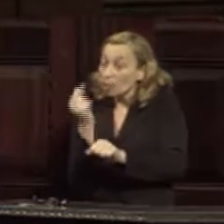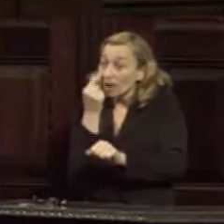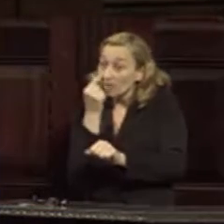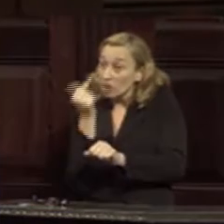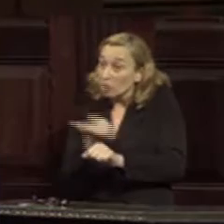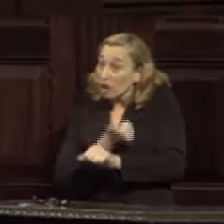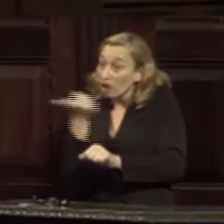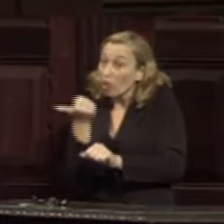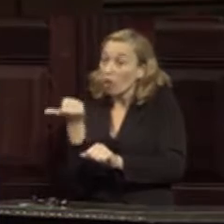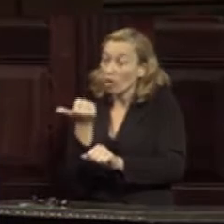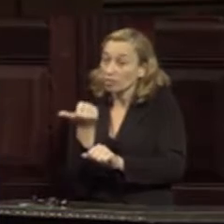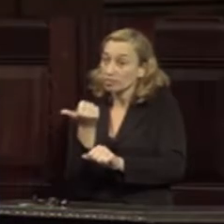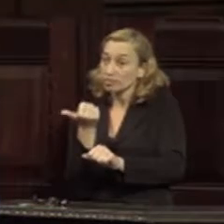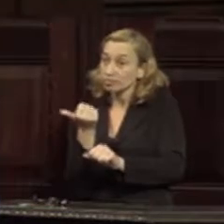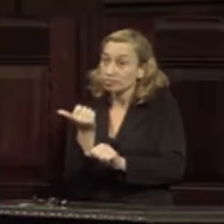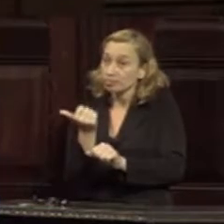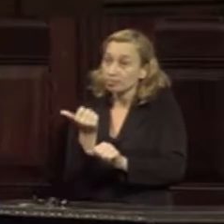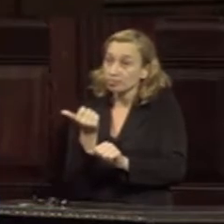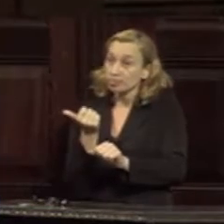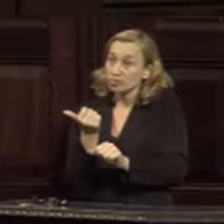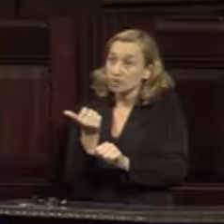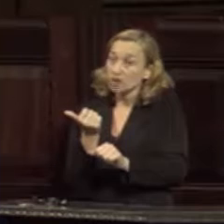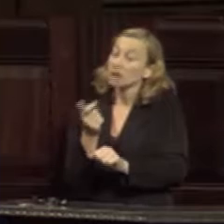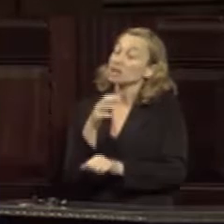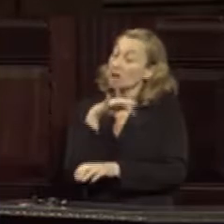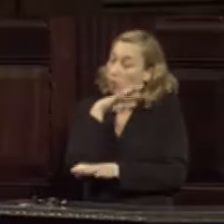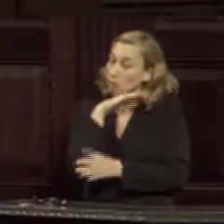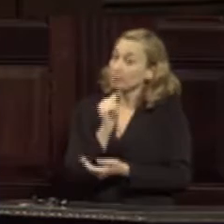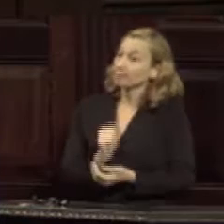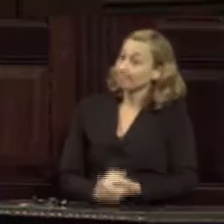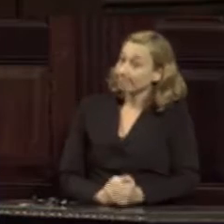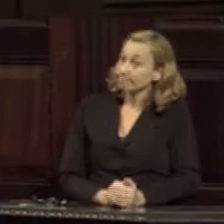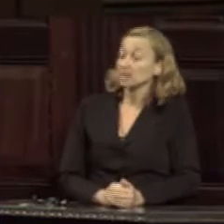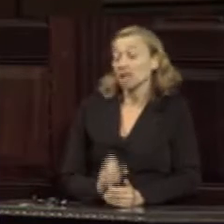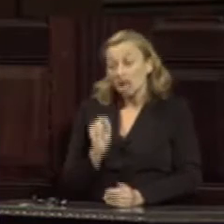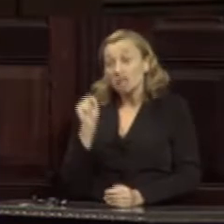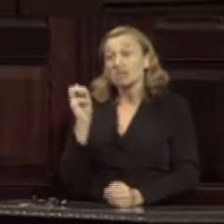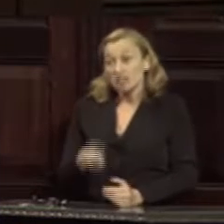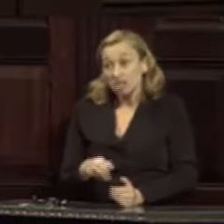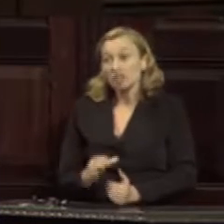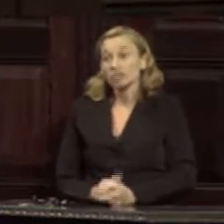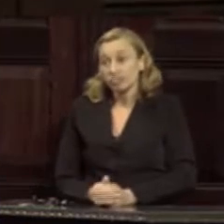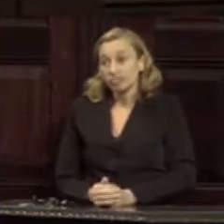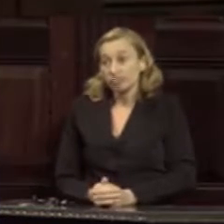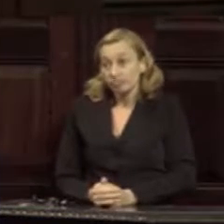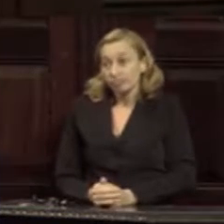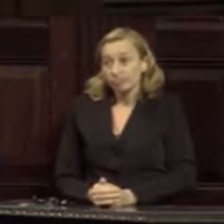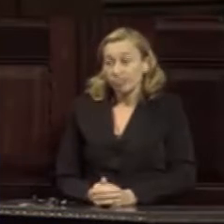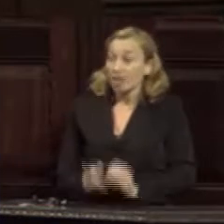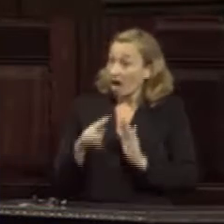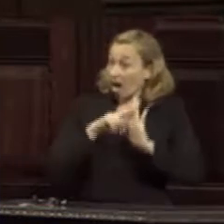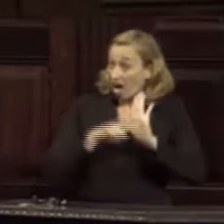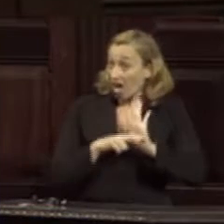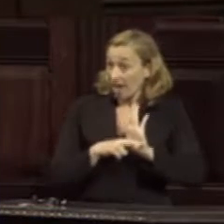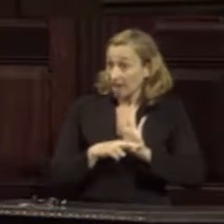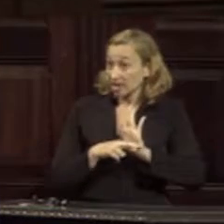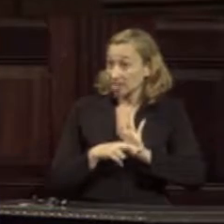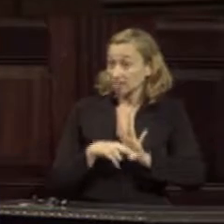tributária. Então o Repreto é ruim, sim, mas é a regra nacional.